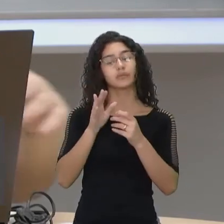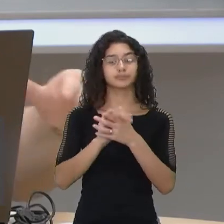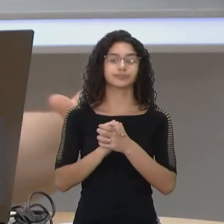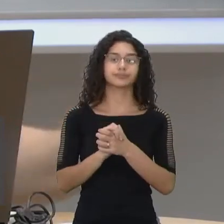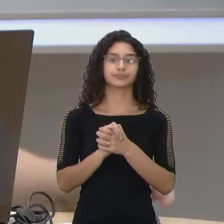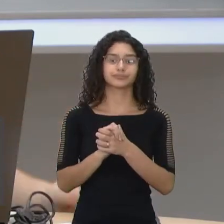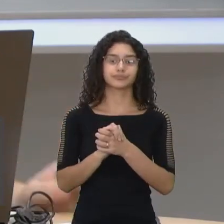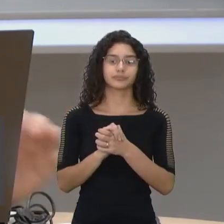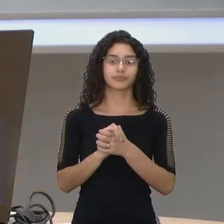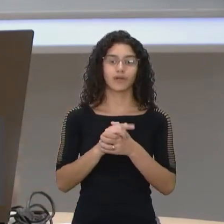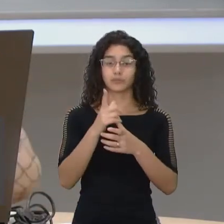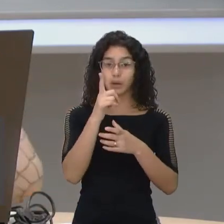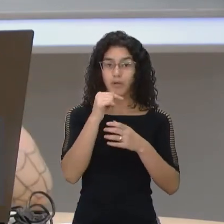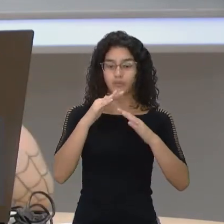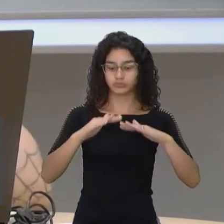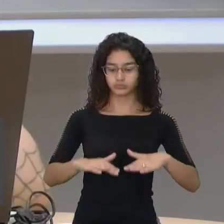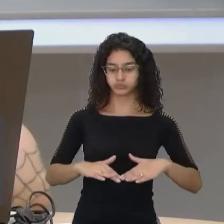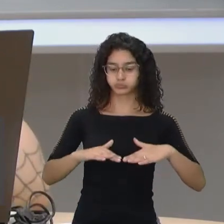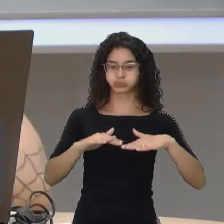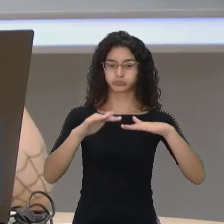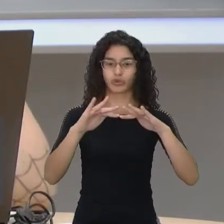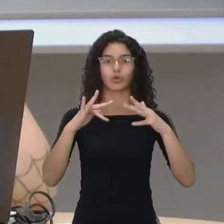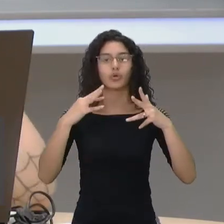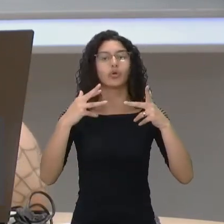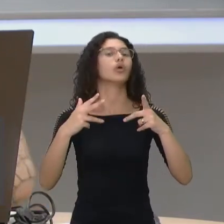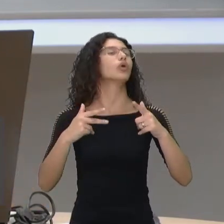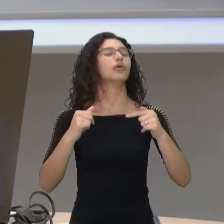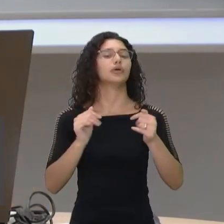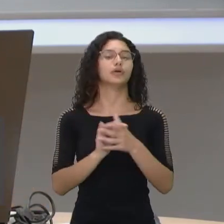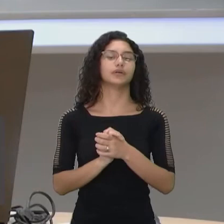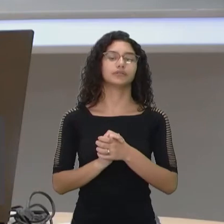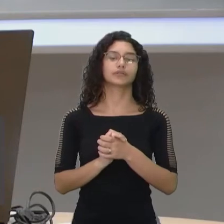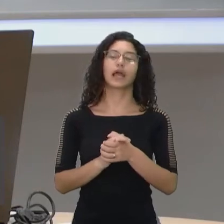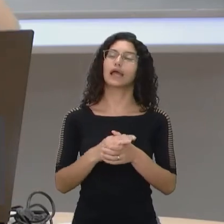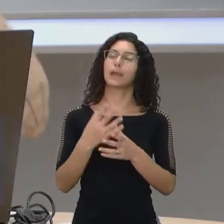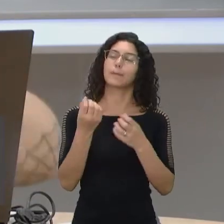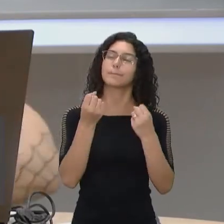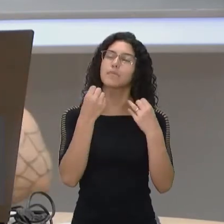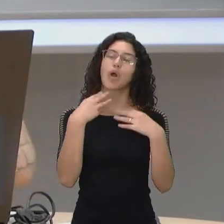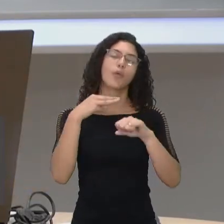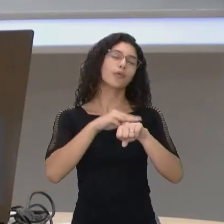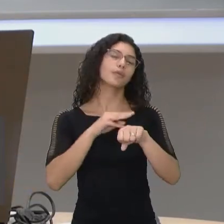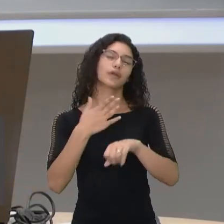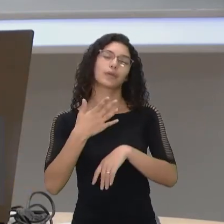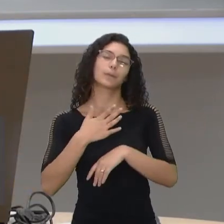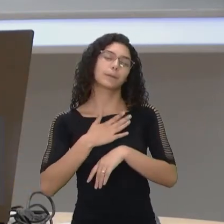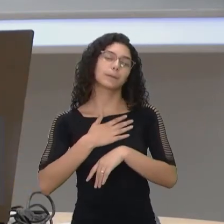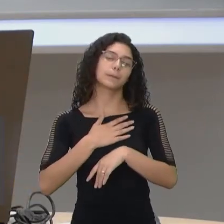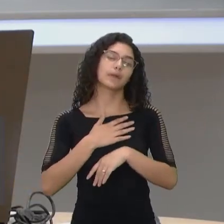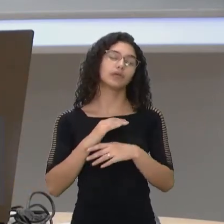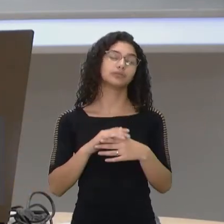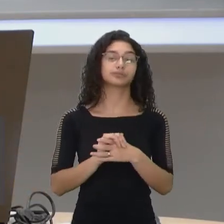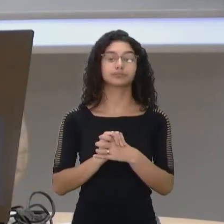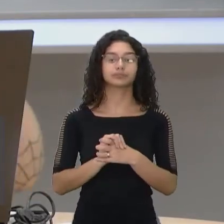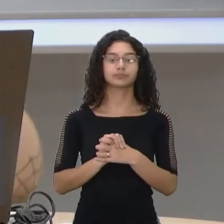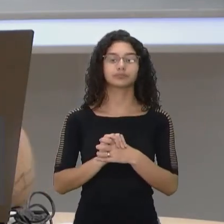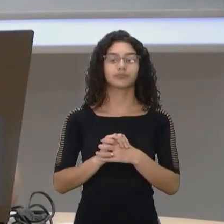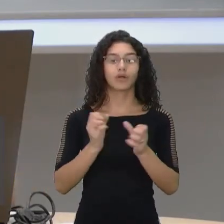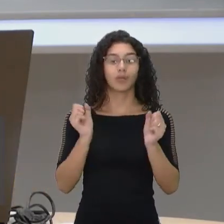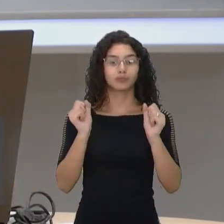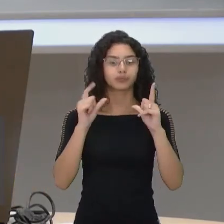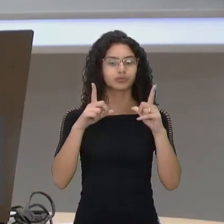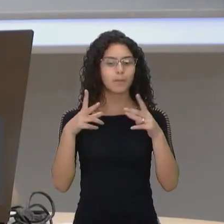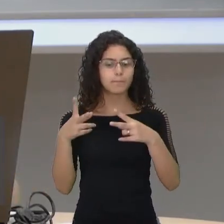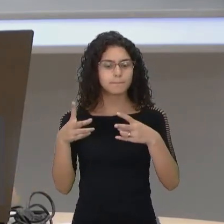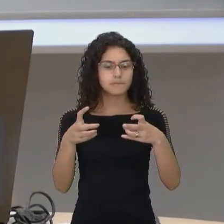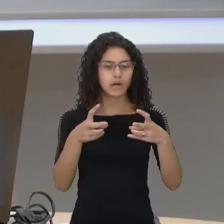sua banheira. Todo lá pomposo, né? Que delícia esse momento do meu dia. Entrou na banheira, percebeu